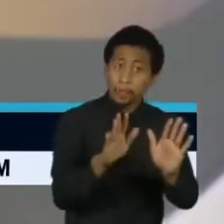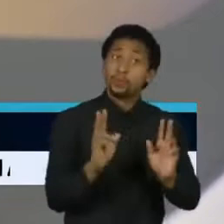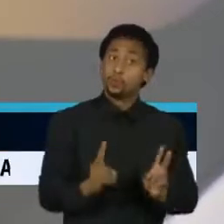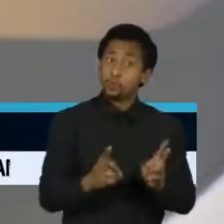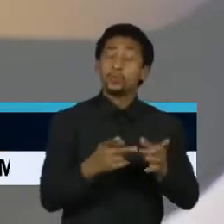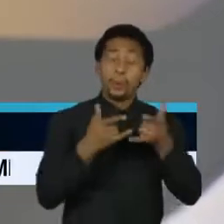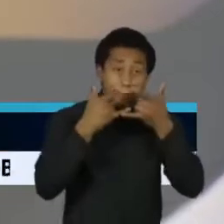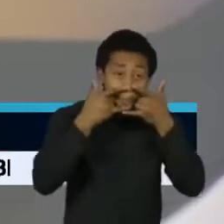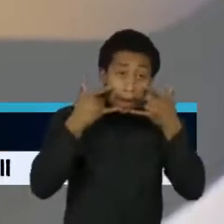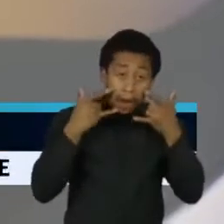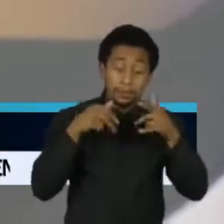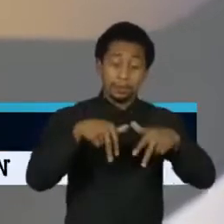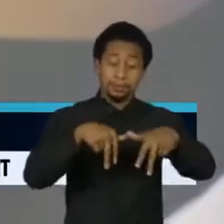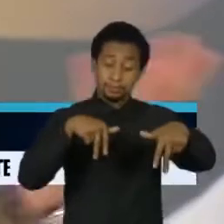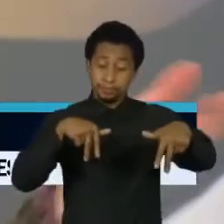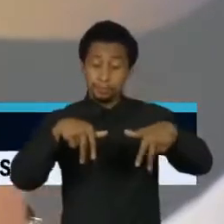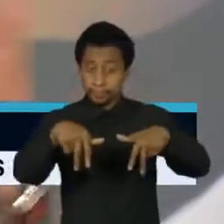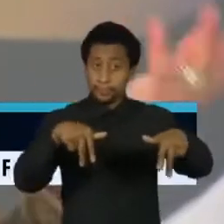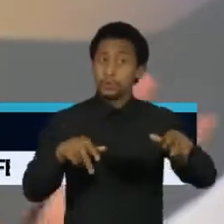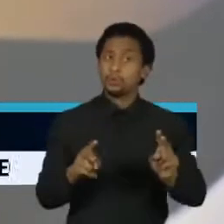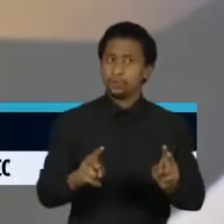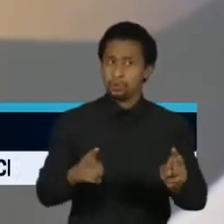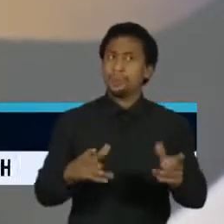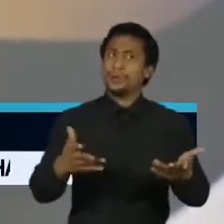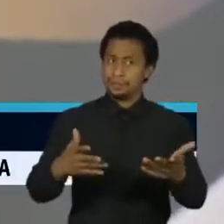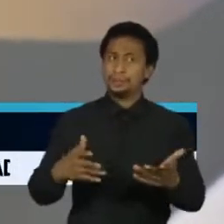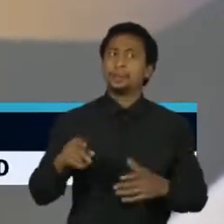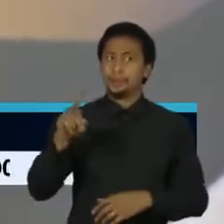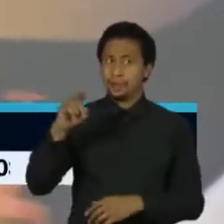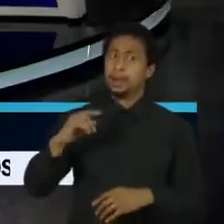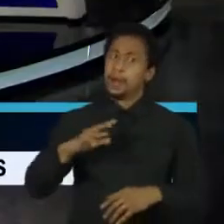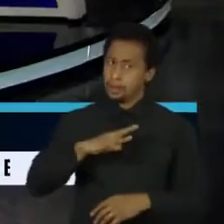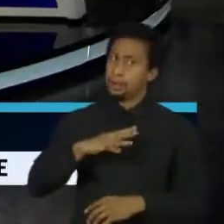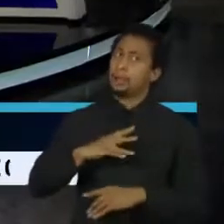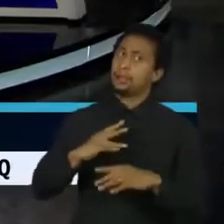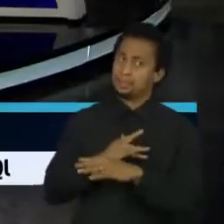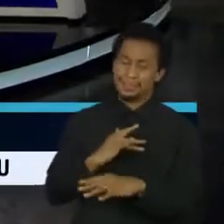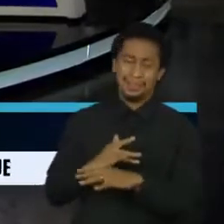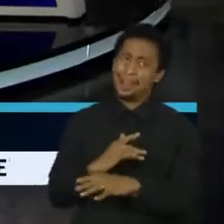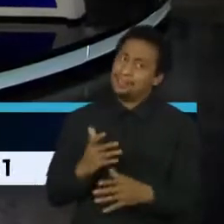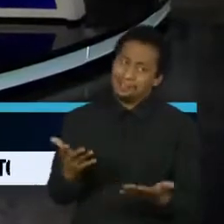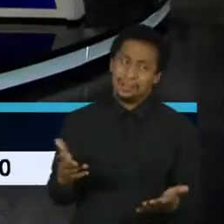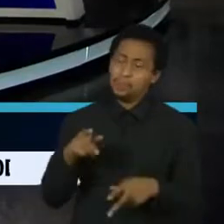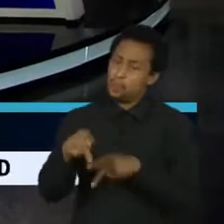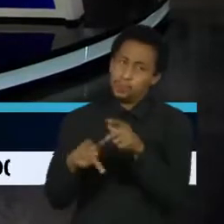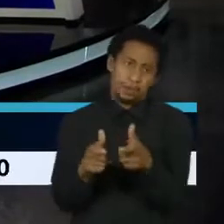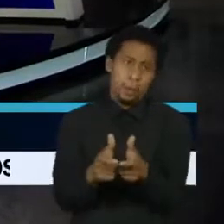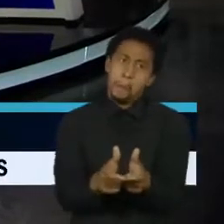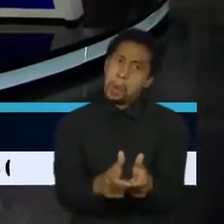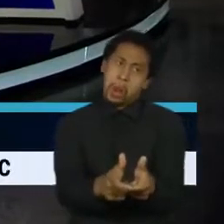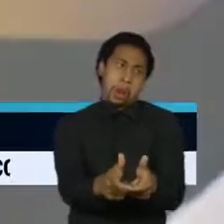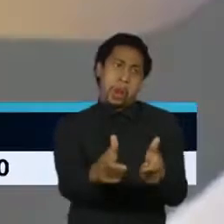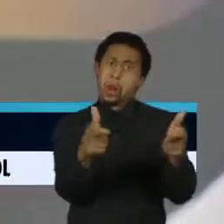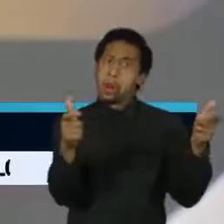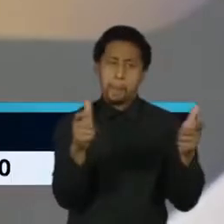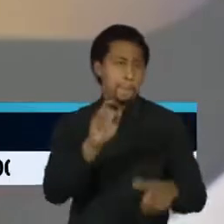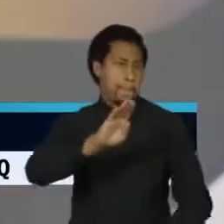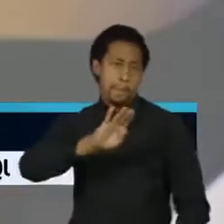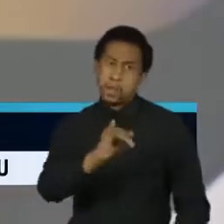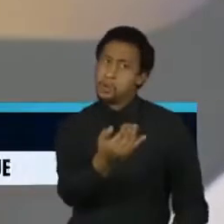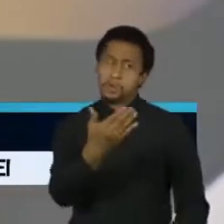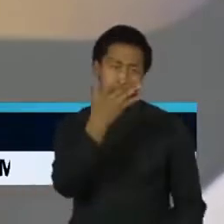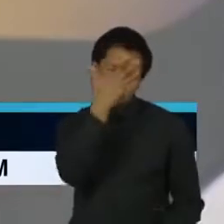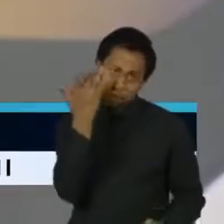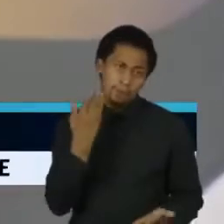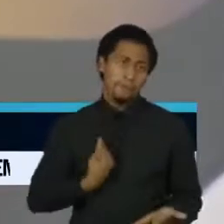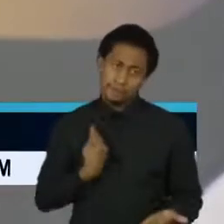várias restrições. Mas é uma cidade de população enorme. Sim. Então, a chance de fato,